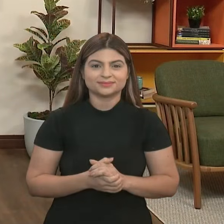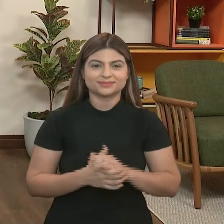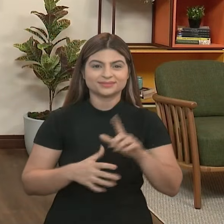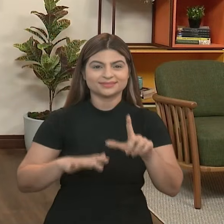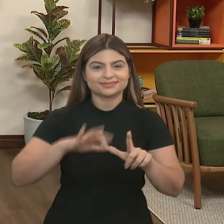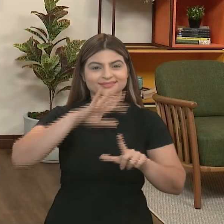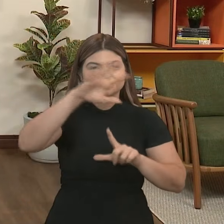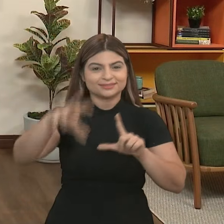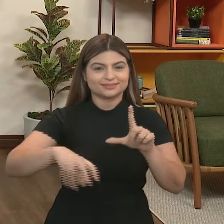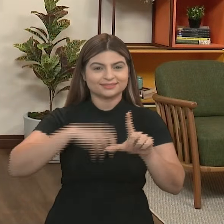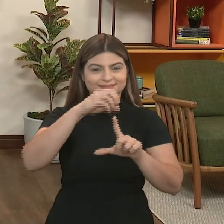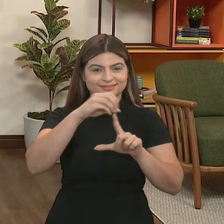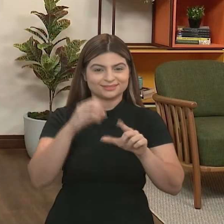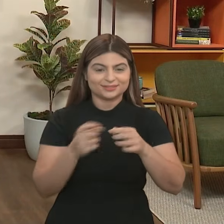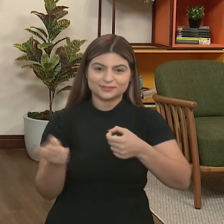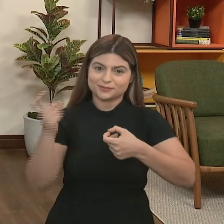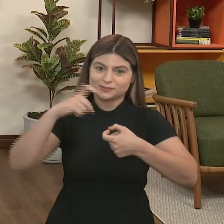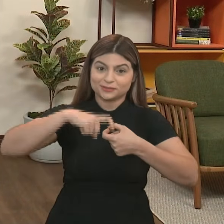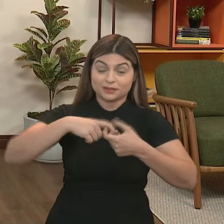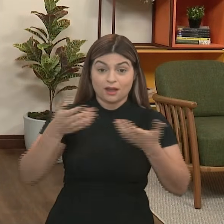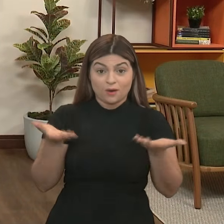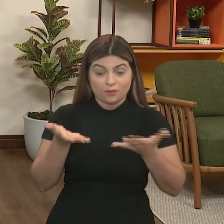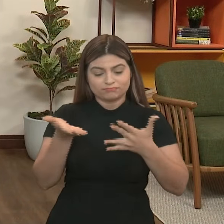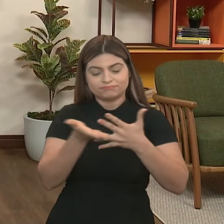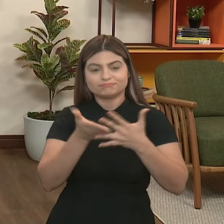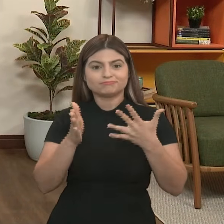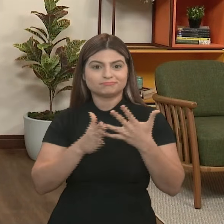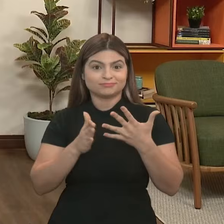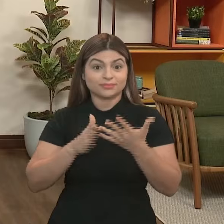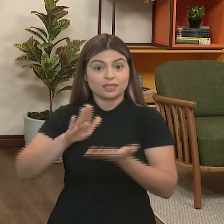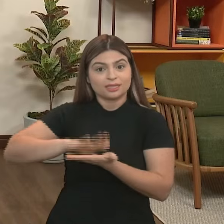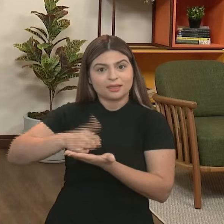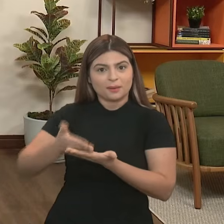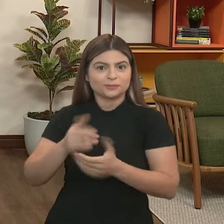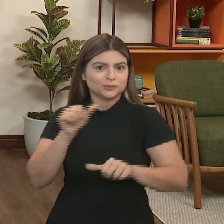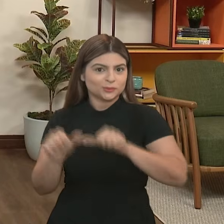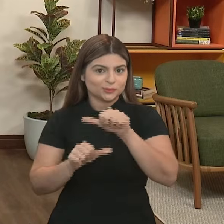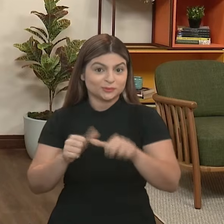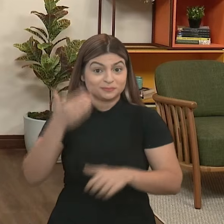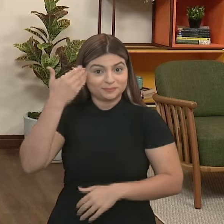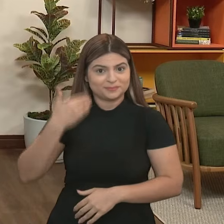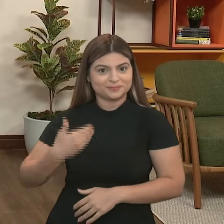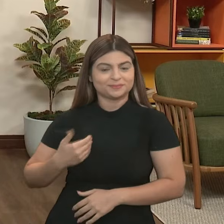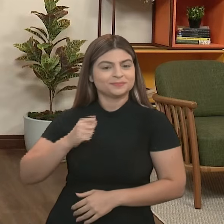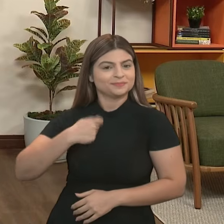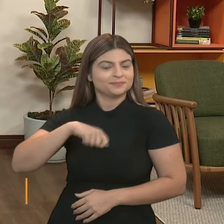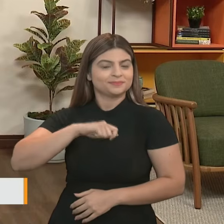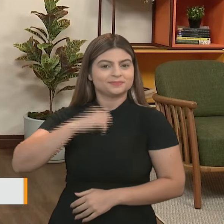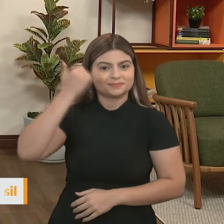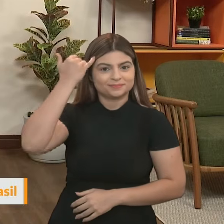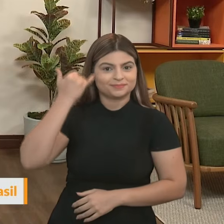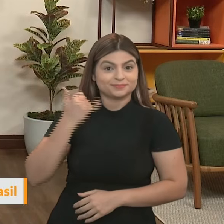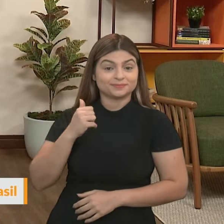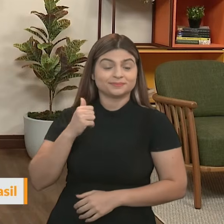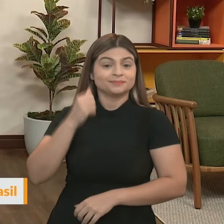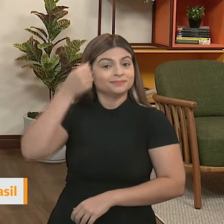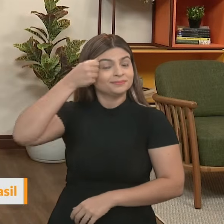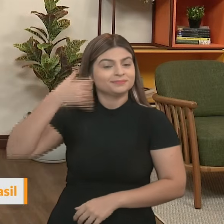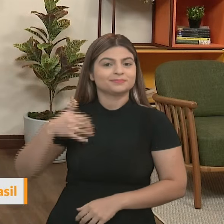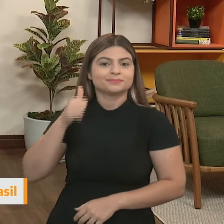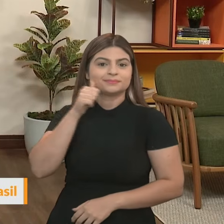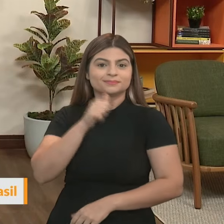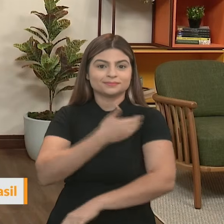Muito bem, já estamos de volta com o Mundo UFG e nesse bloco a intérprete de Libras é a Inara Brasil. Ela se descreve como uma mulher branca, tem